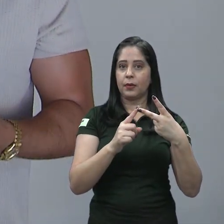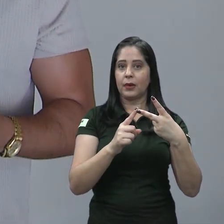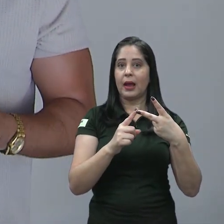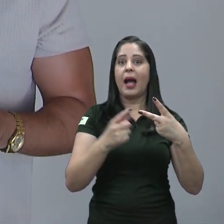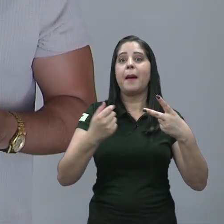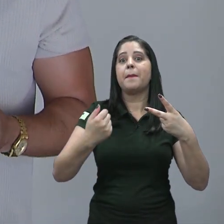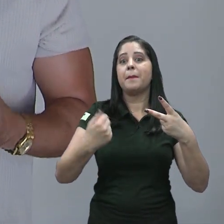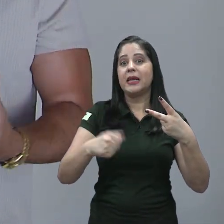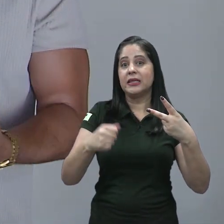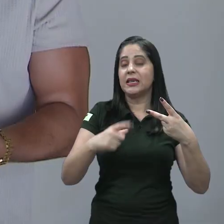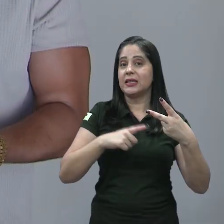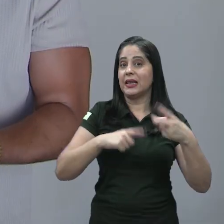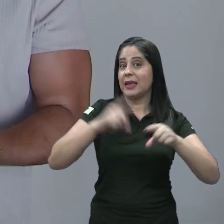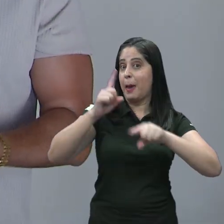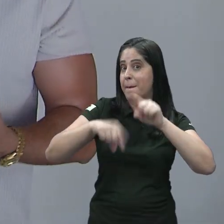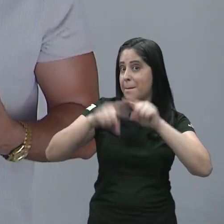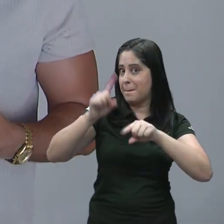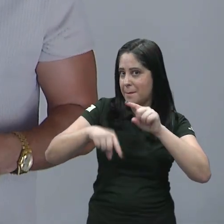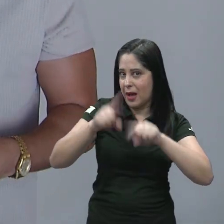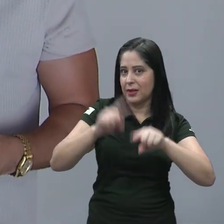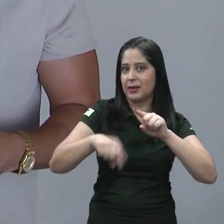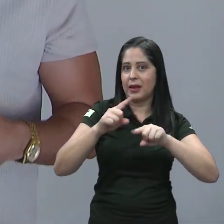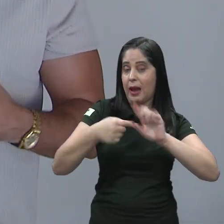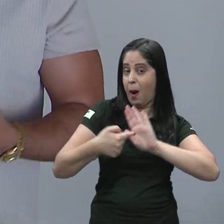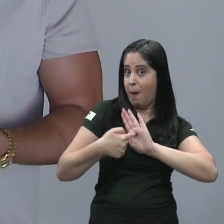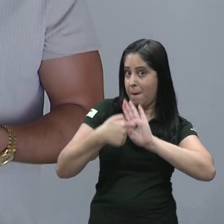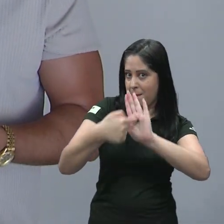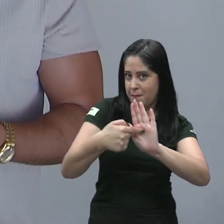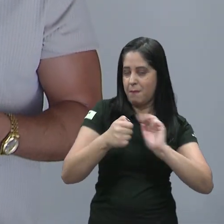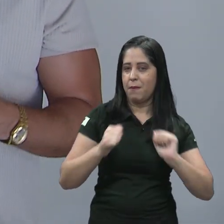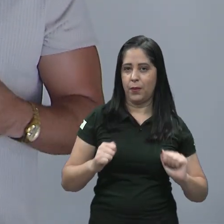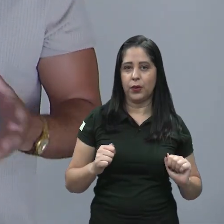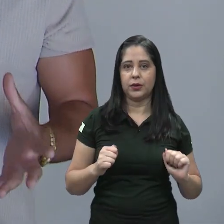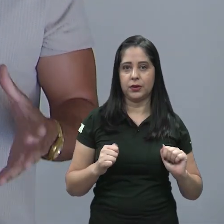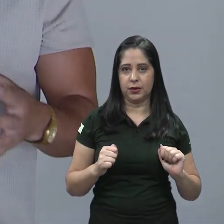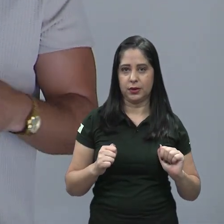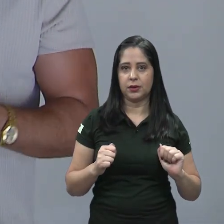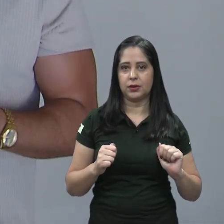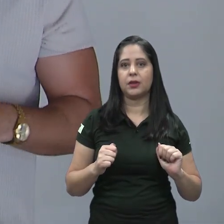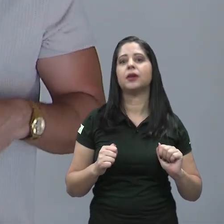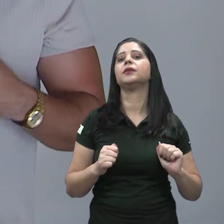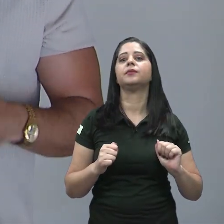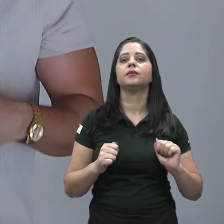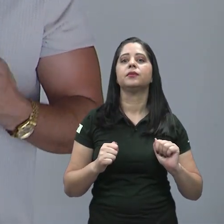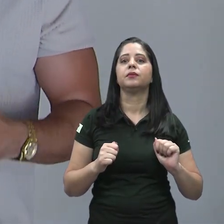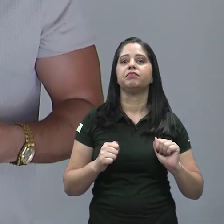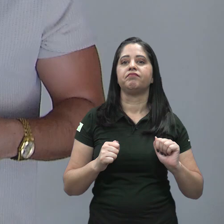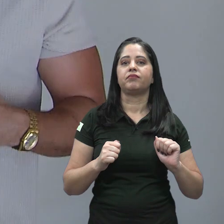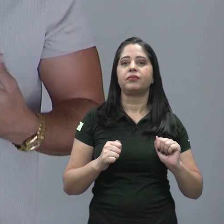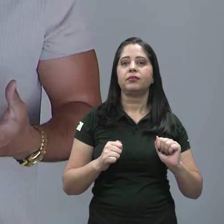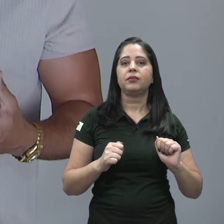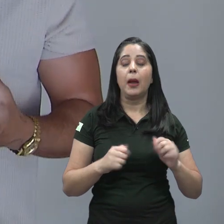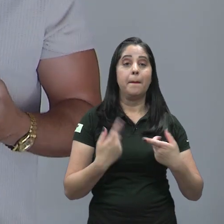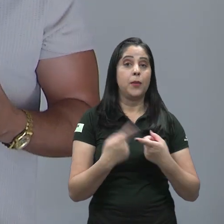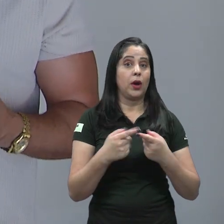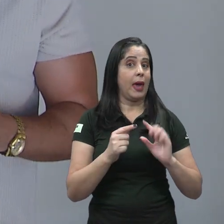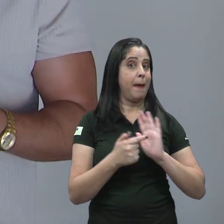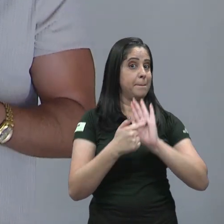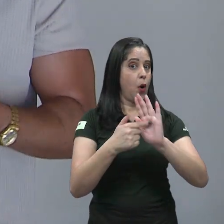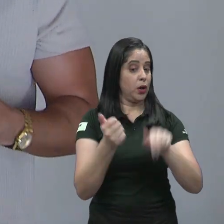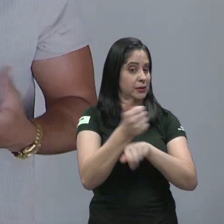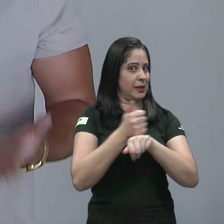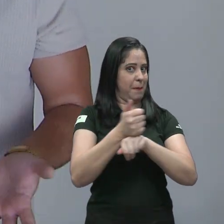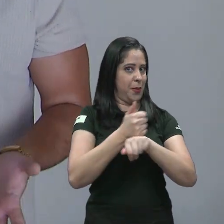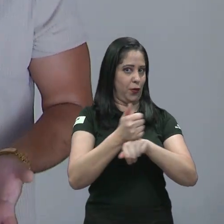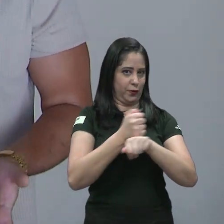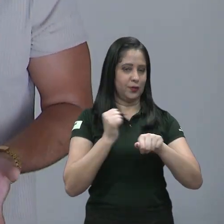Media Kit, que é um material de apresentação do creator, né, do influenciador. E isso profissionaliza e passa um pouco mais de autoridade na hora que alguém